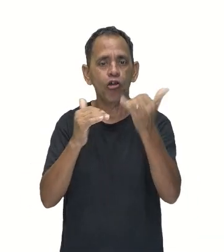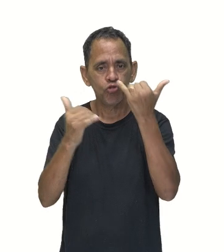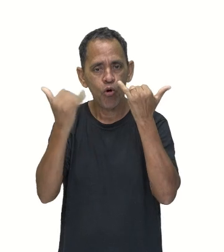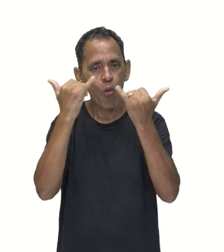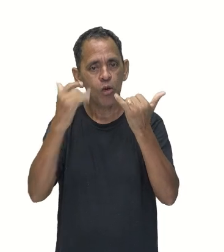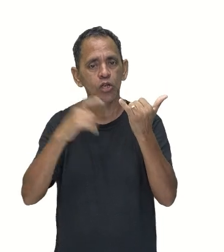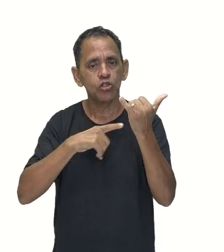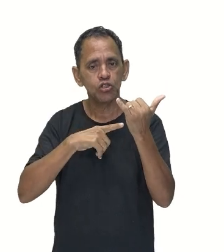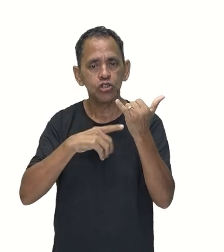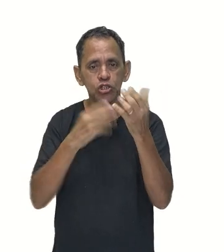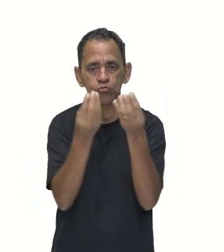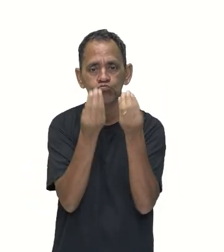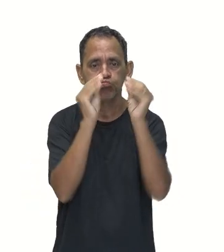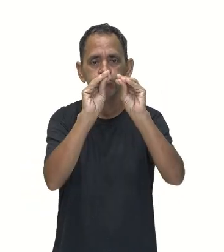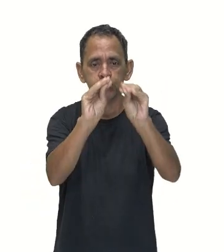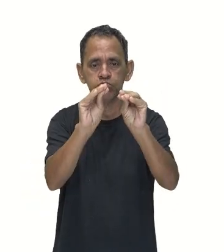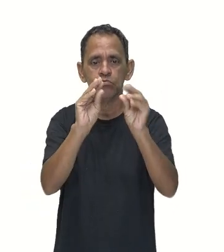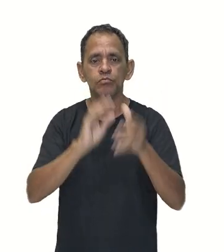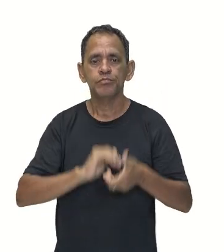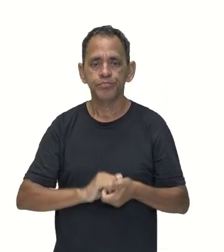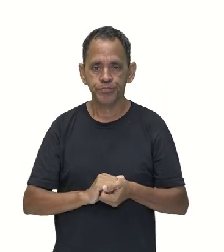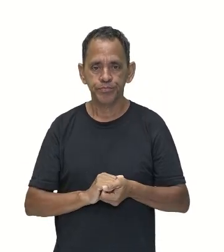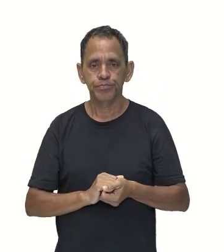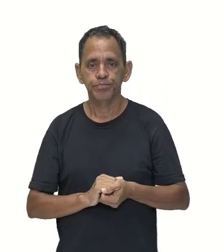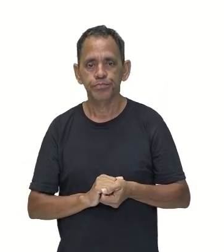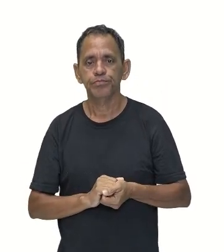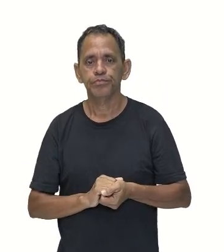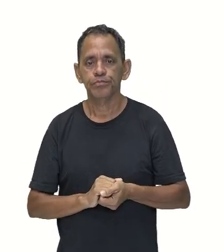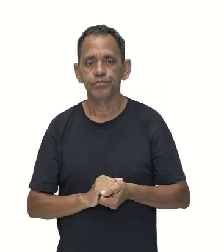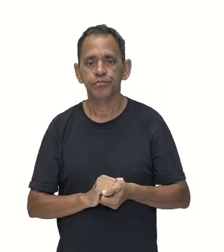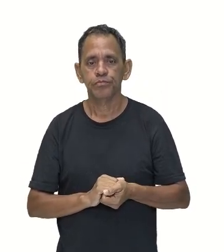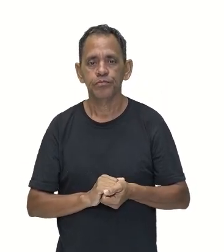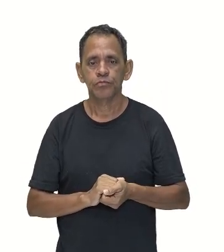perceber. Que eu vou calcular esse trabalho